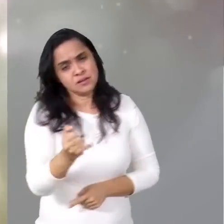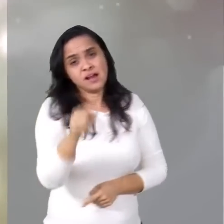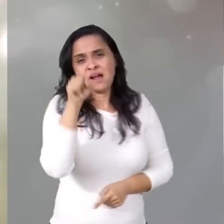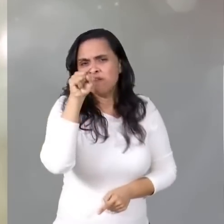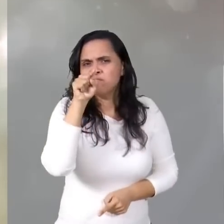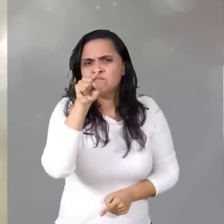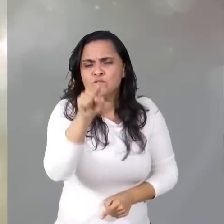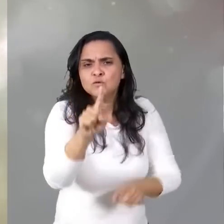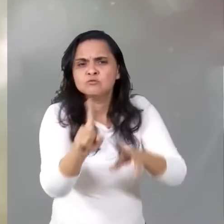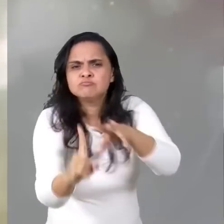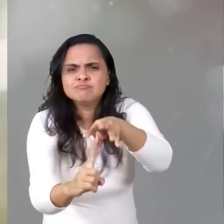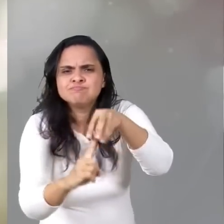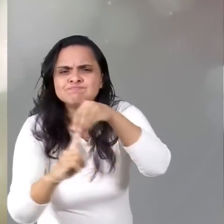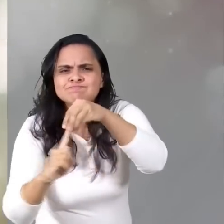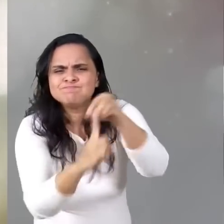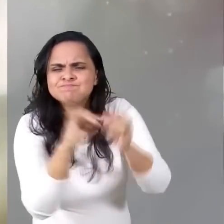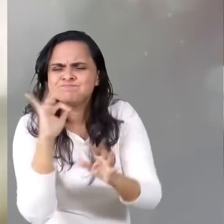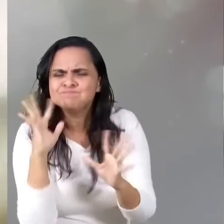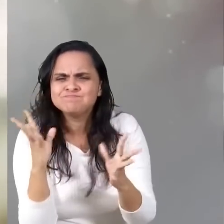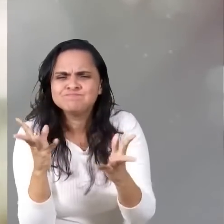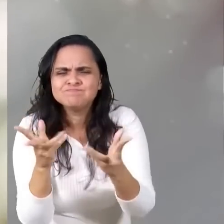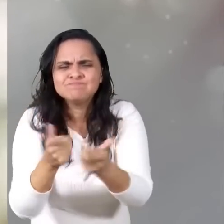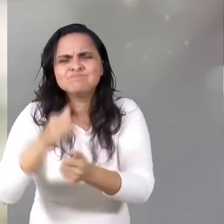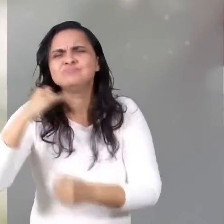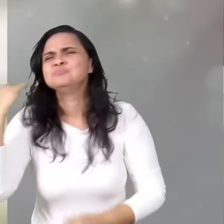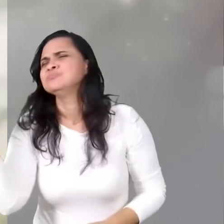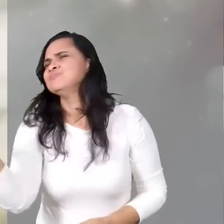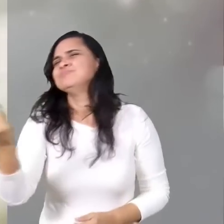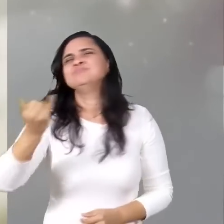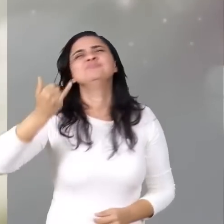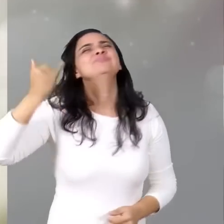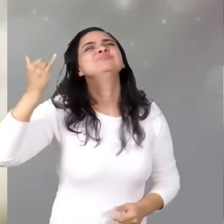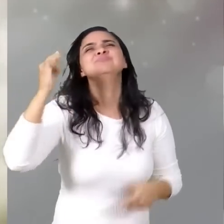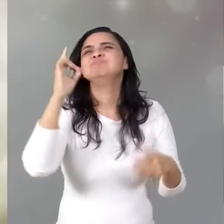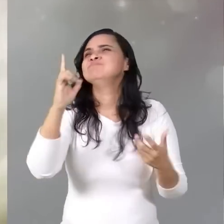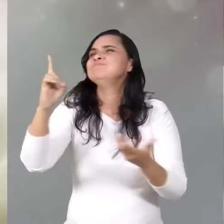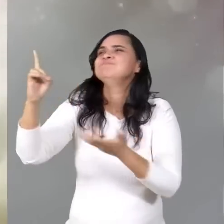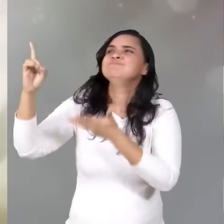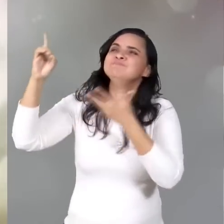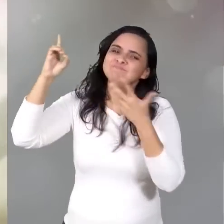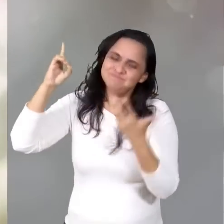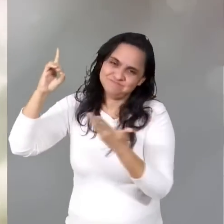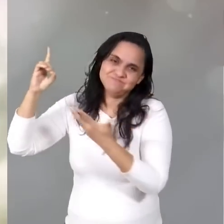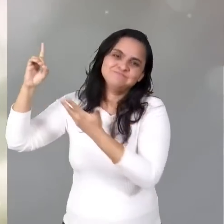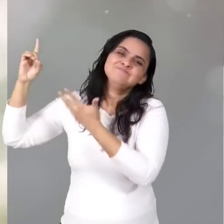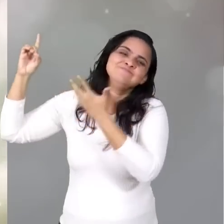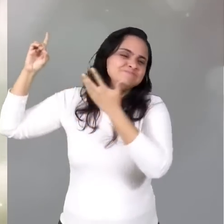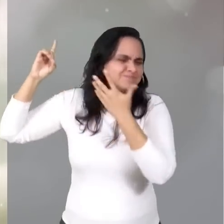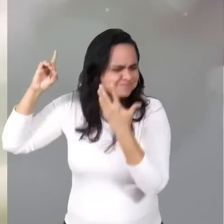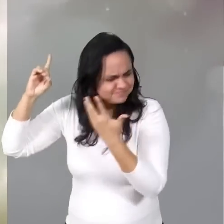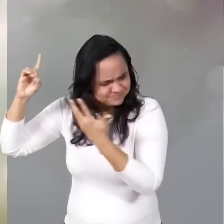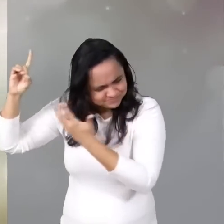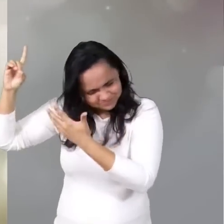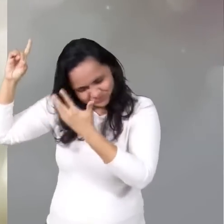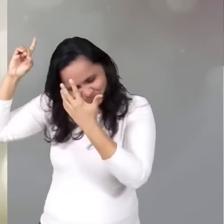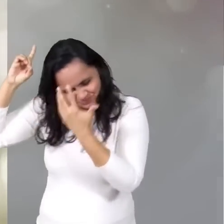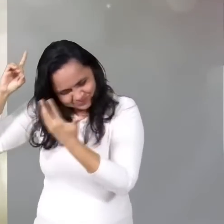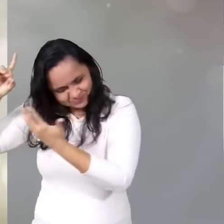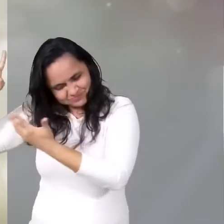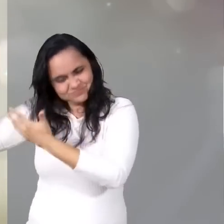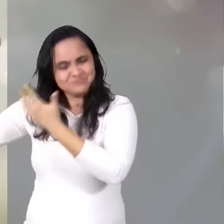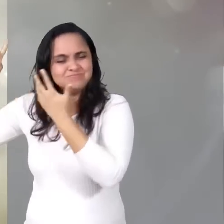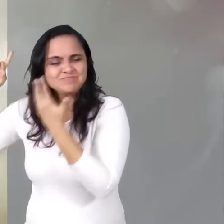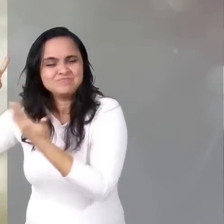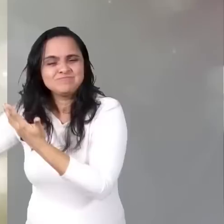ama. És um tesouro para Deus.